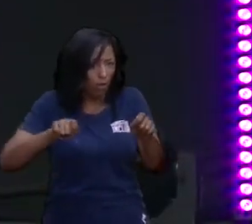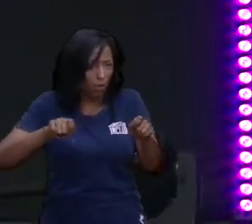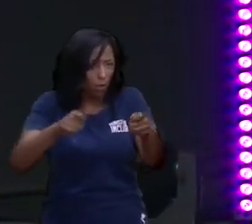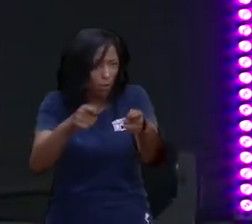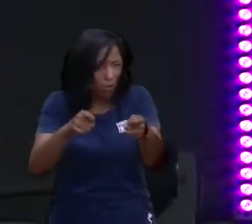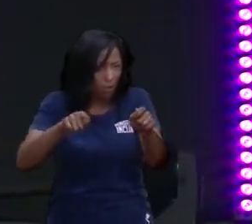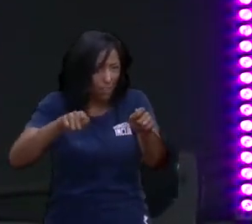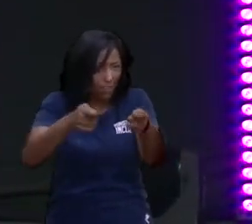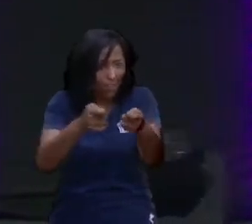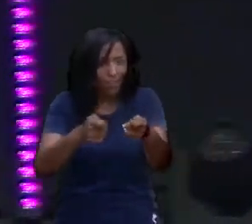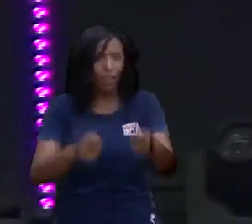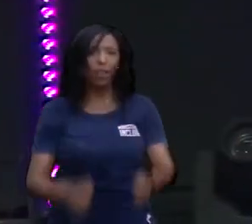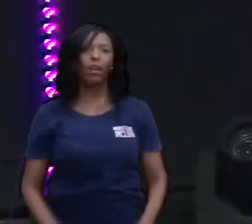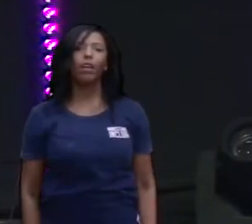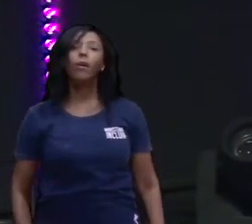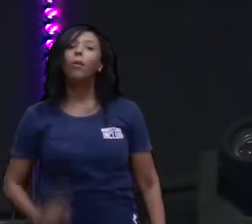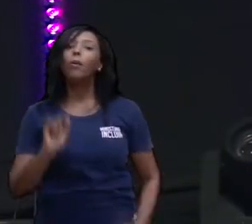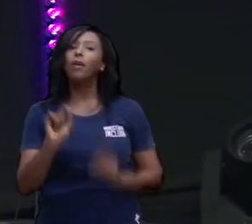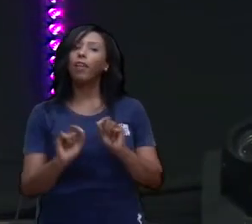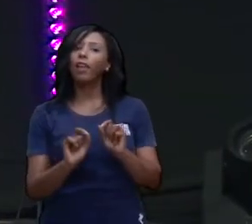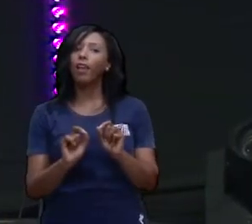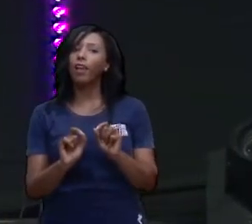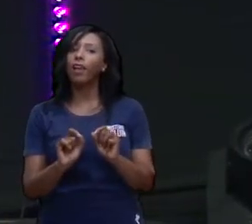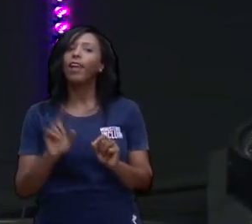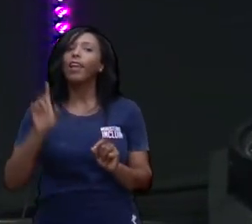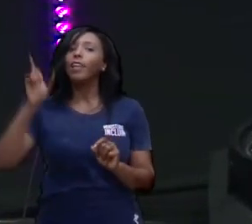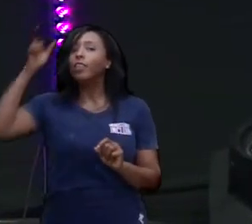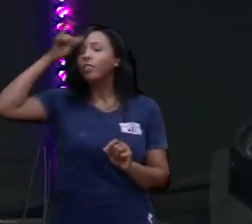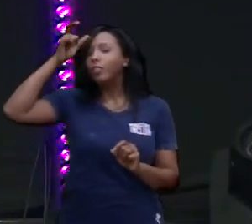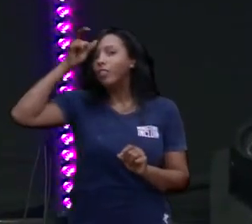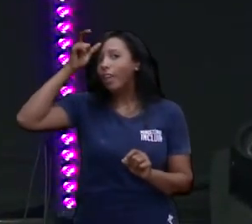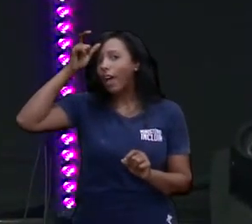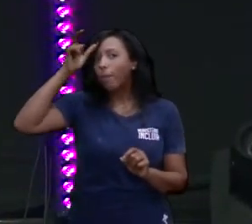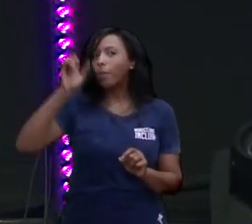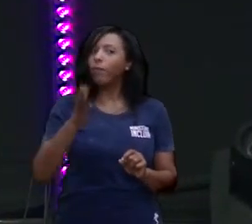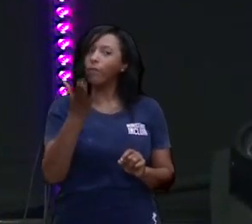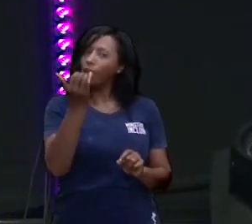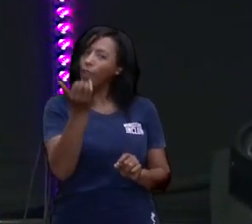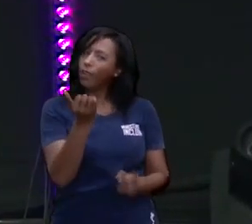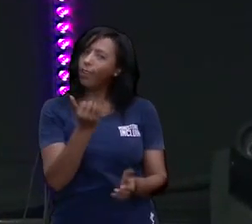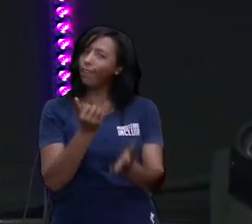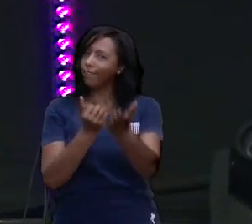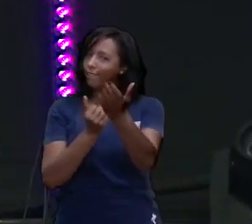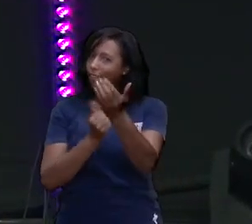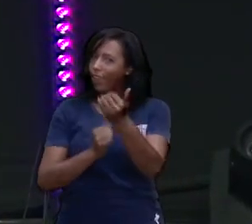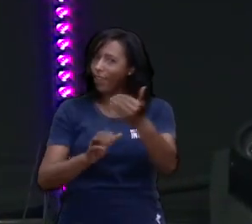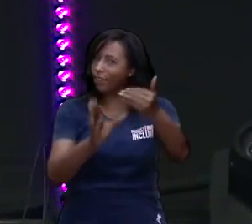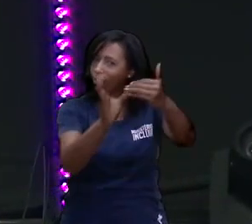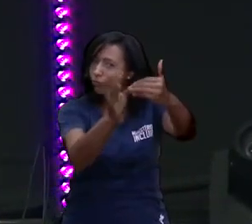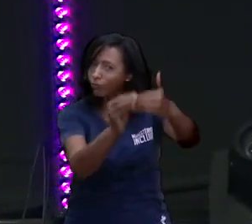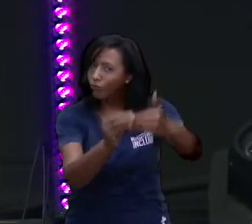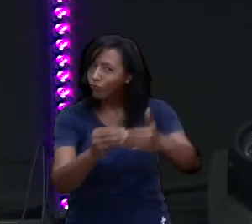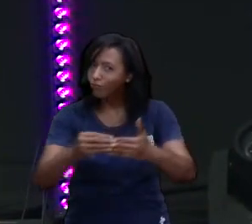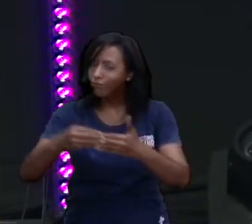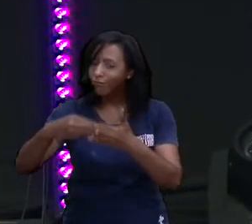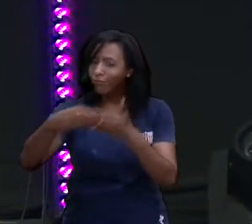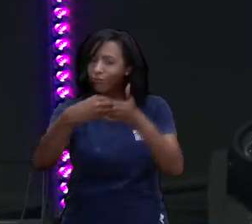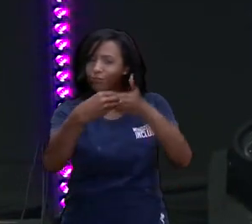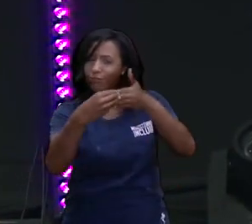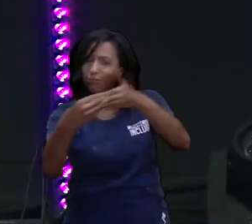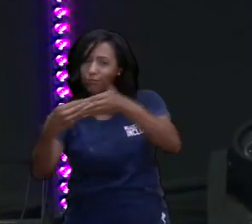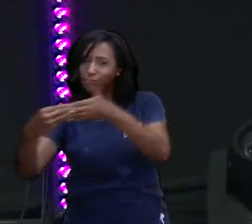que o diabo gera para te levar para morte morte emocional morte